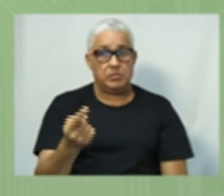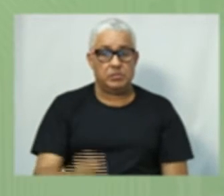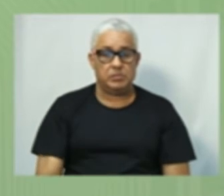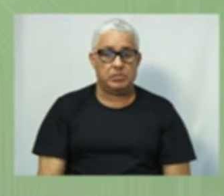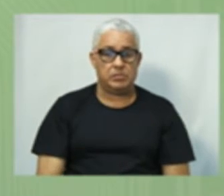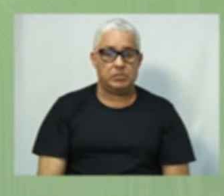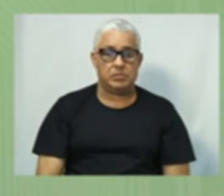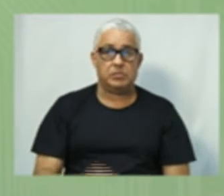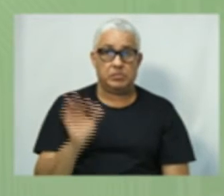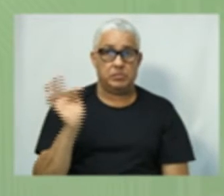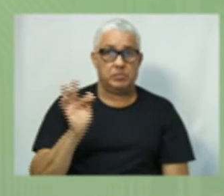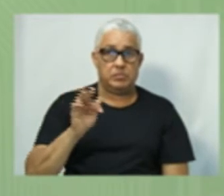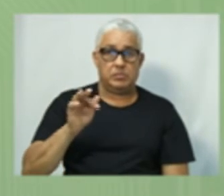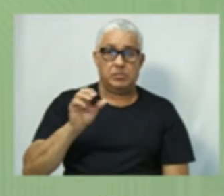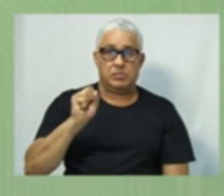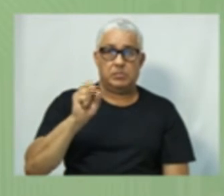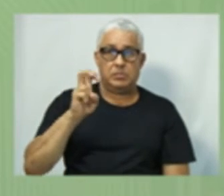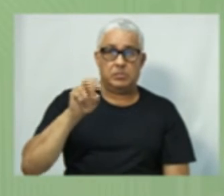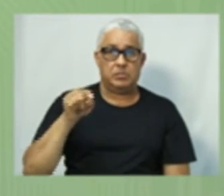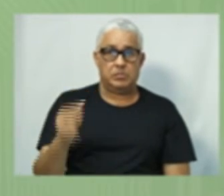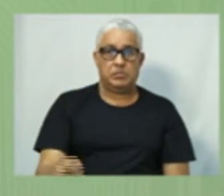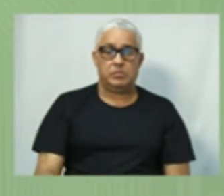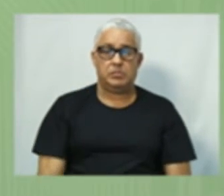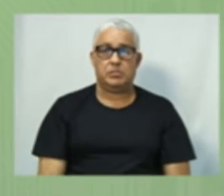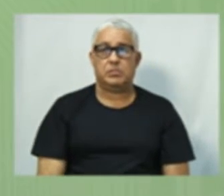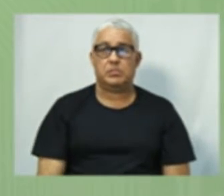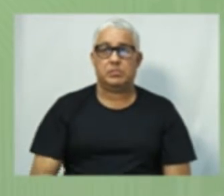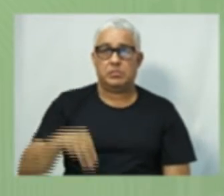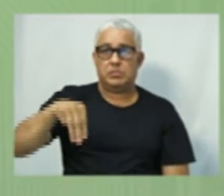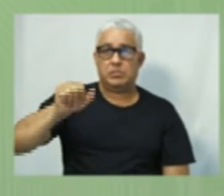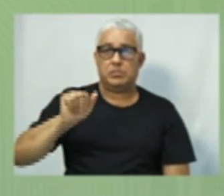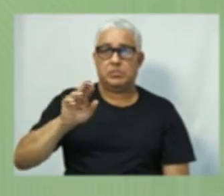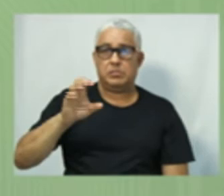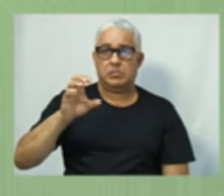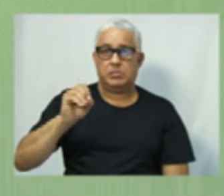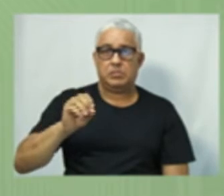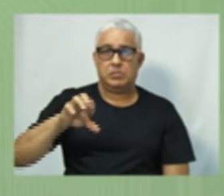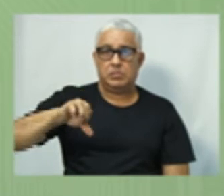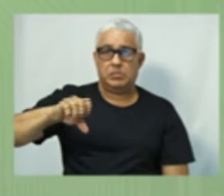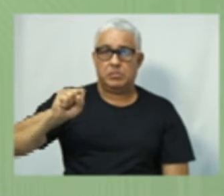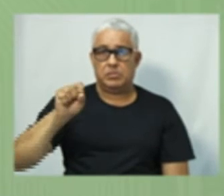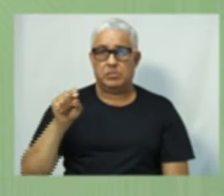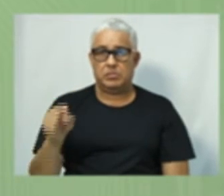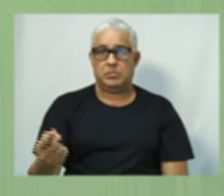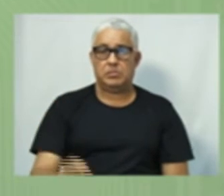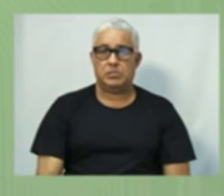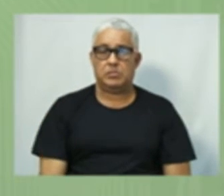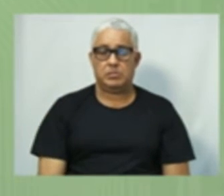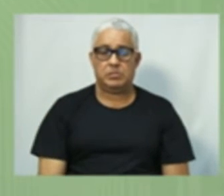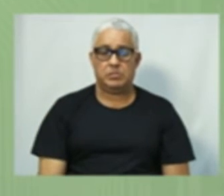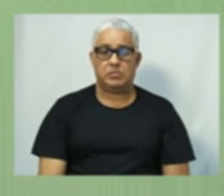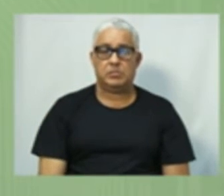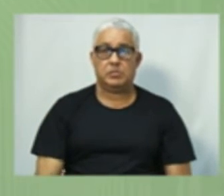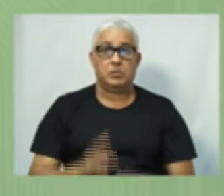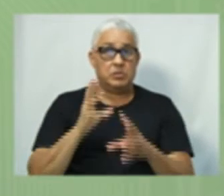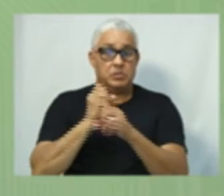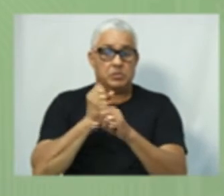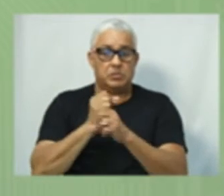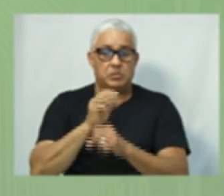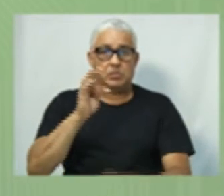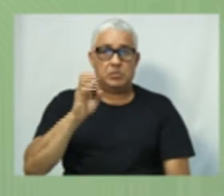de fevereiro, 85 mil. O valor de março, 98 mil. Qual foi o valor total?